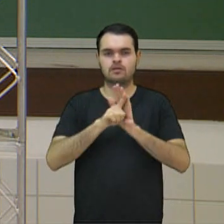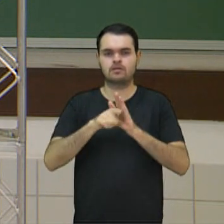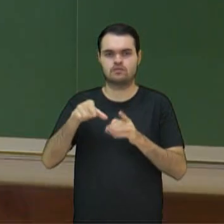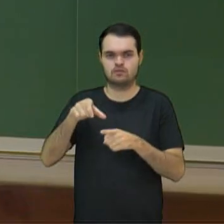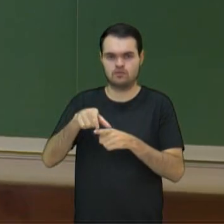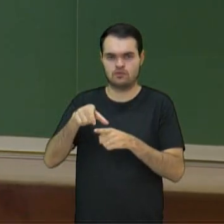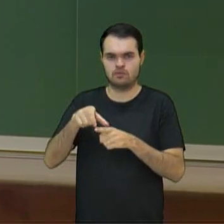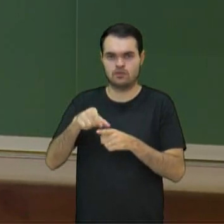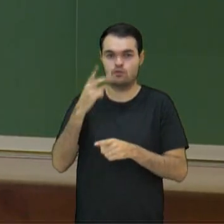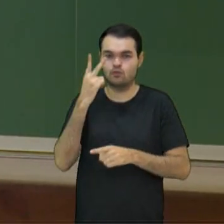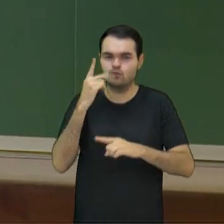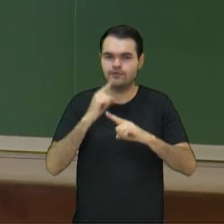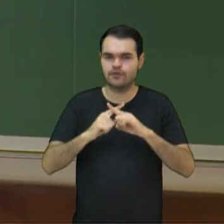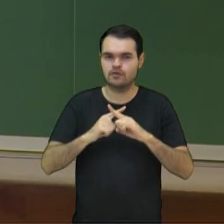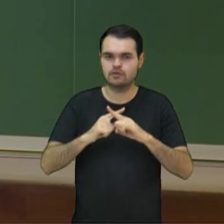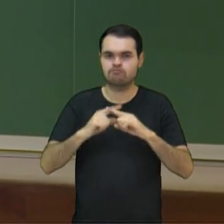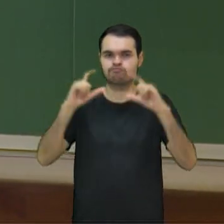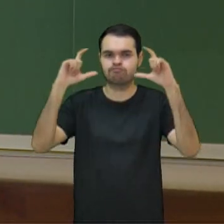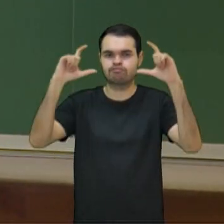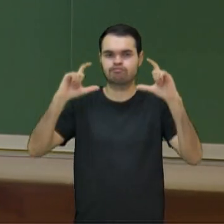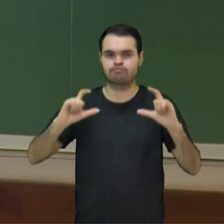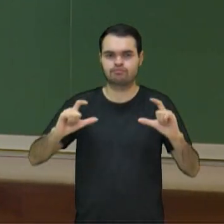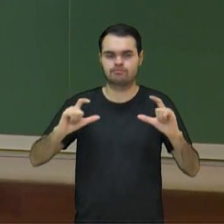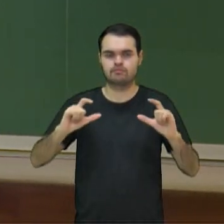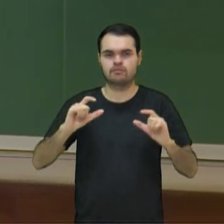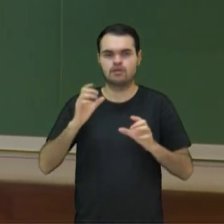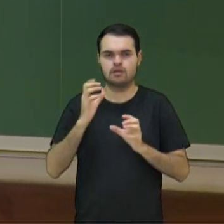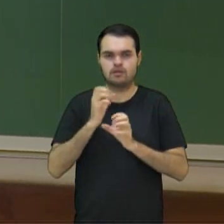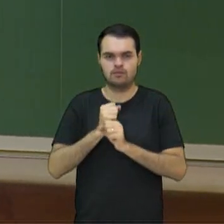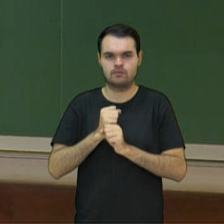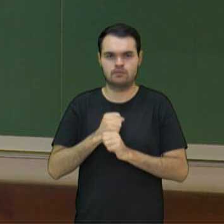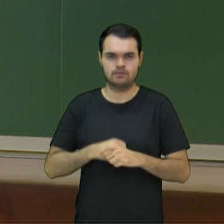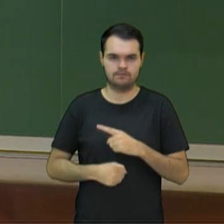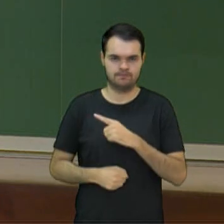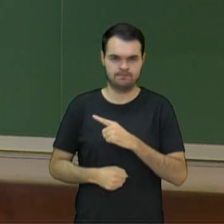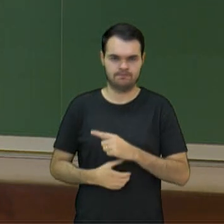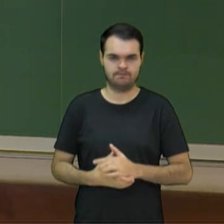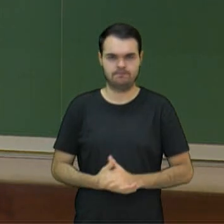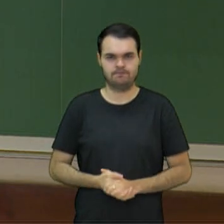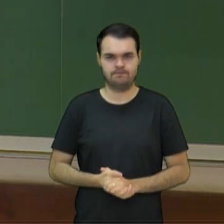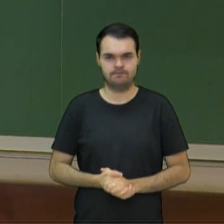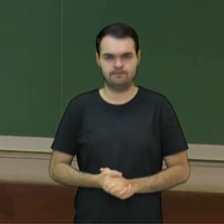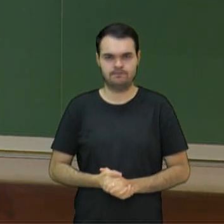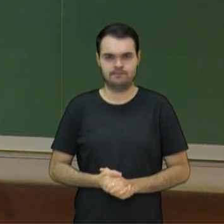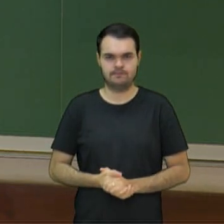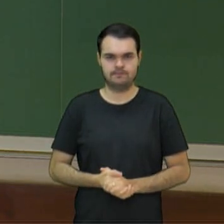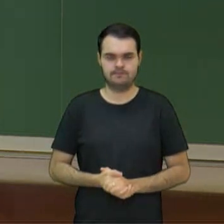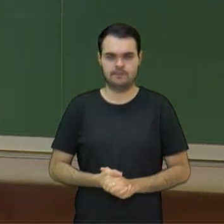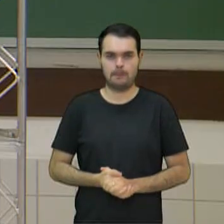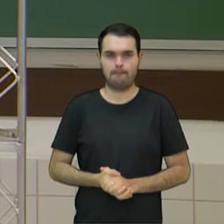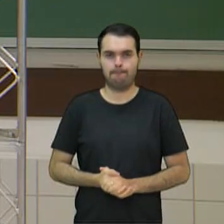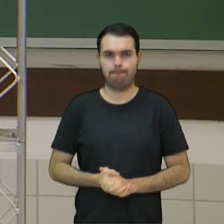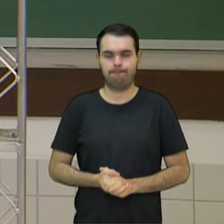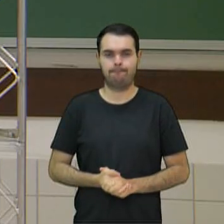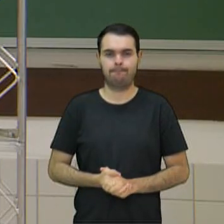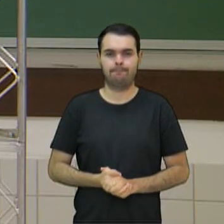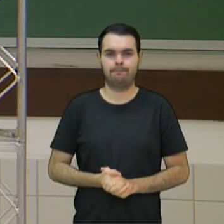duas vezes, né, nós utilizamos 2 vezes, né, para calcular aí a segunda situação.